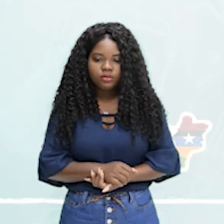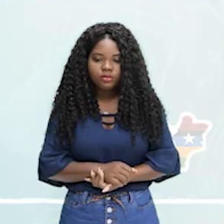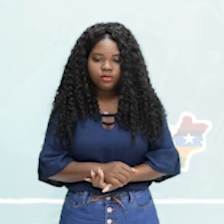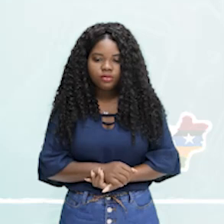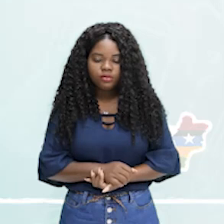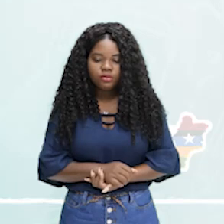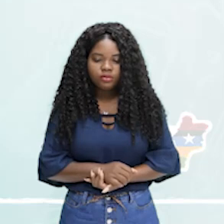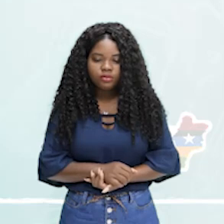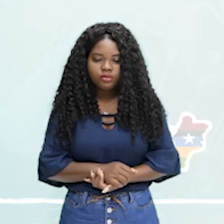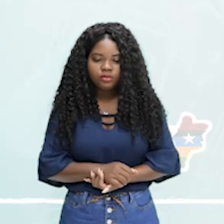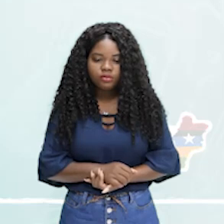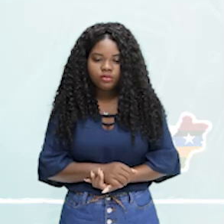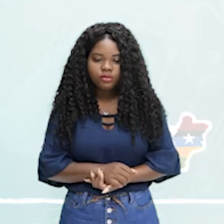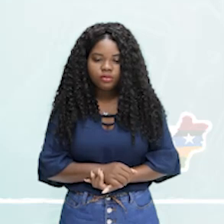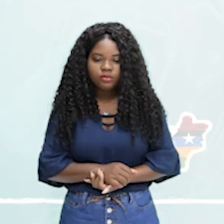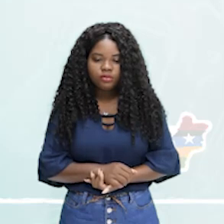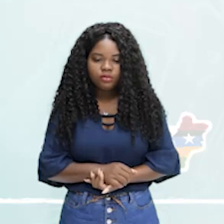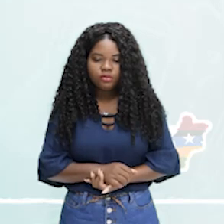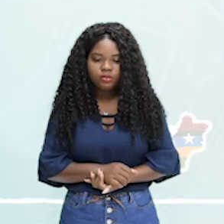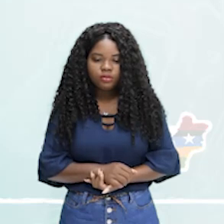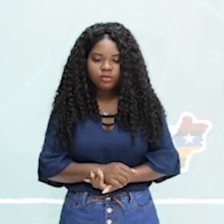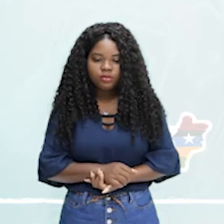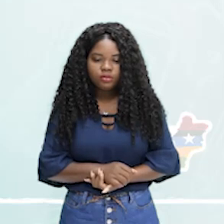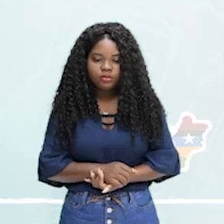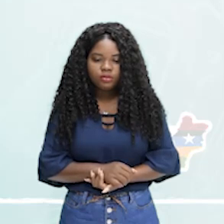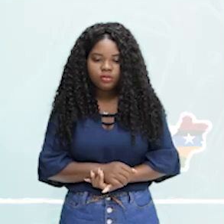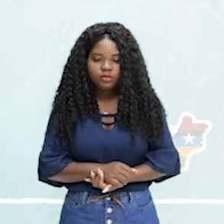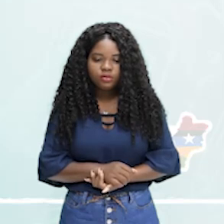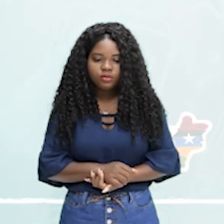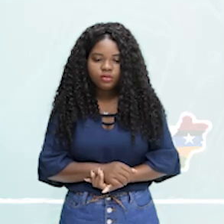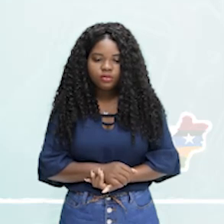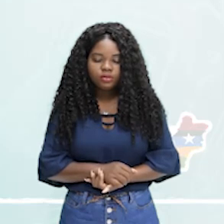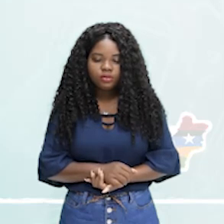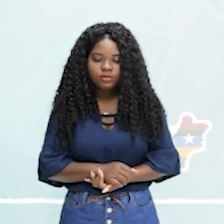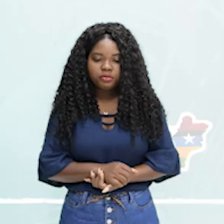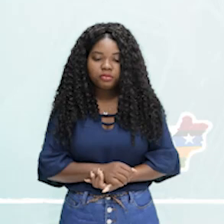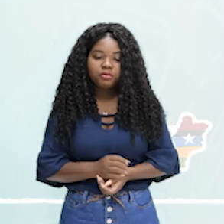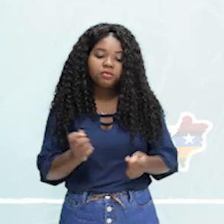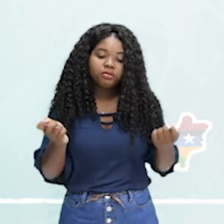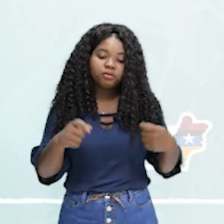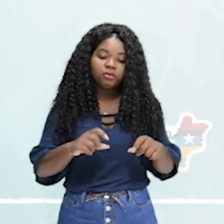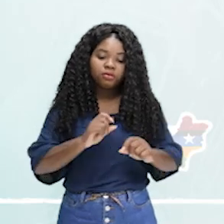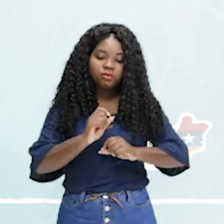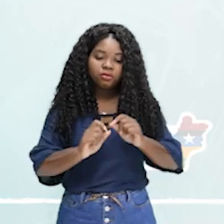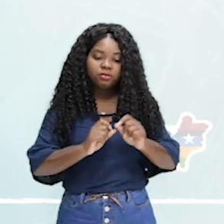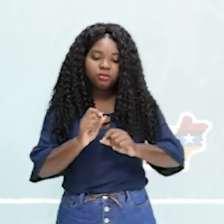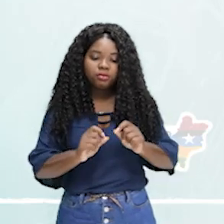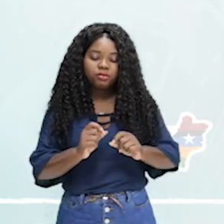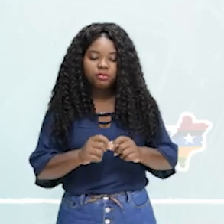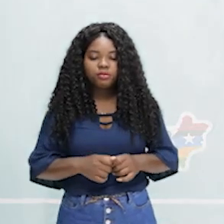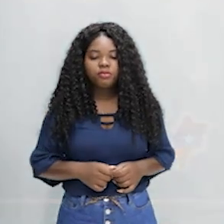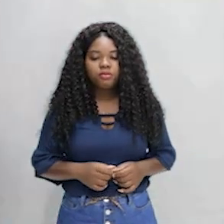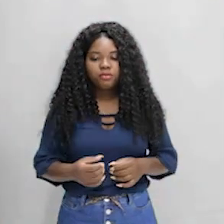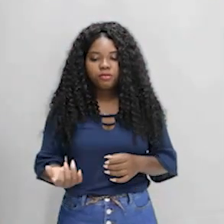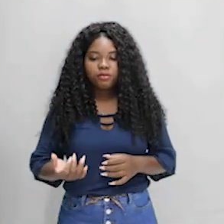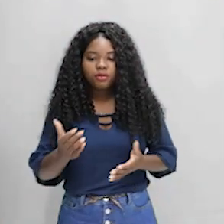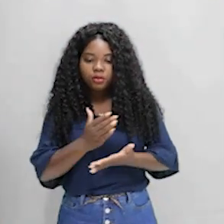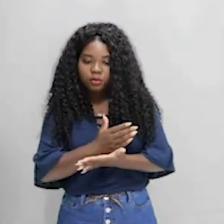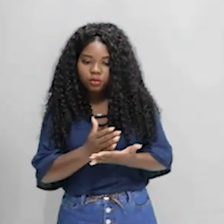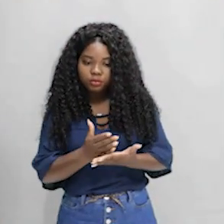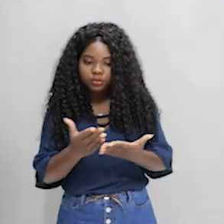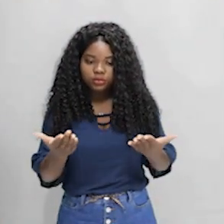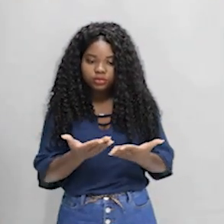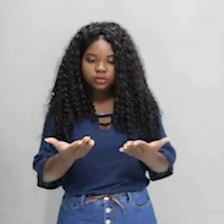esse objetivo está relacionado com o aumento de rendimento. Aqui eu posso voltar, quando nós iniciamos esse período, eu falei para vocês de